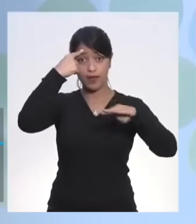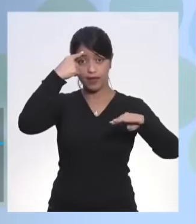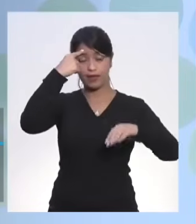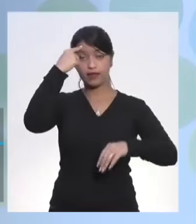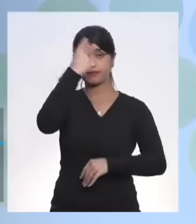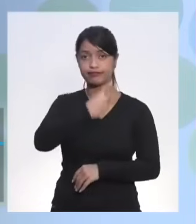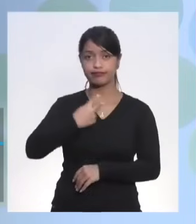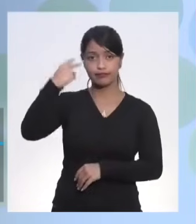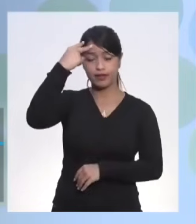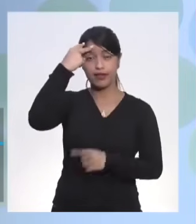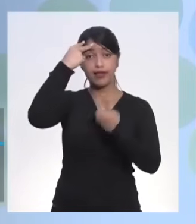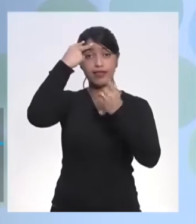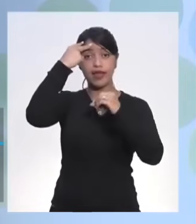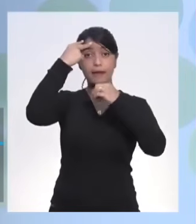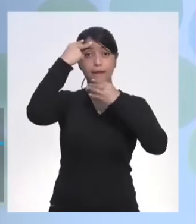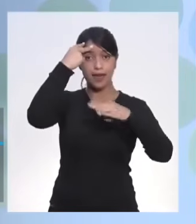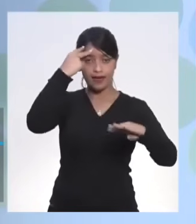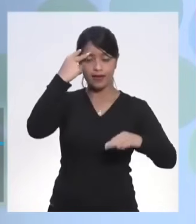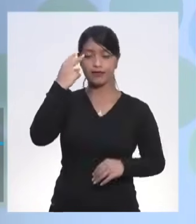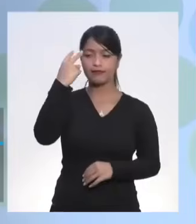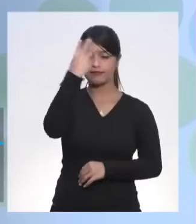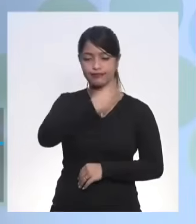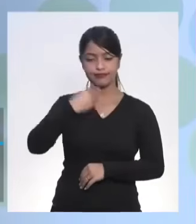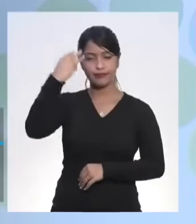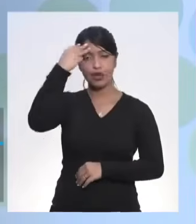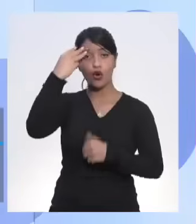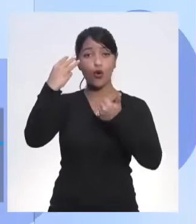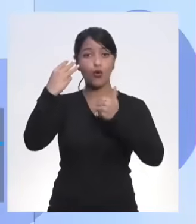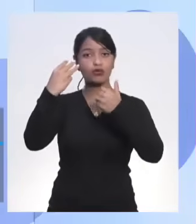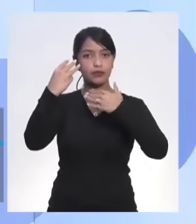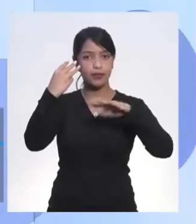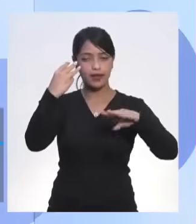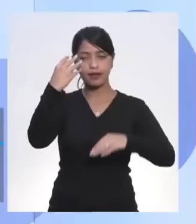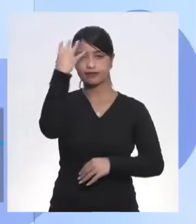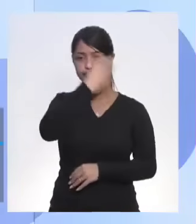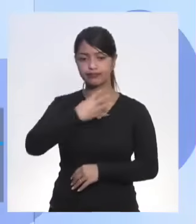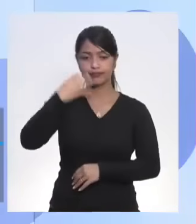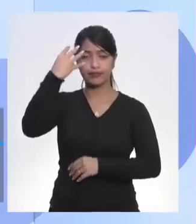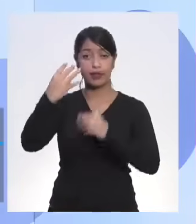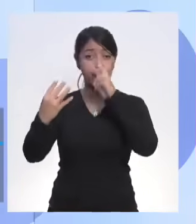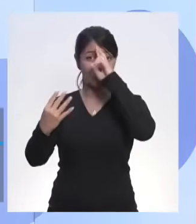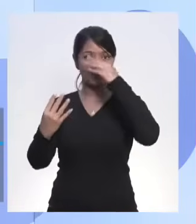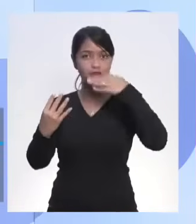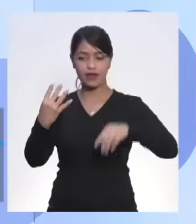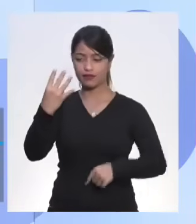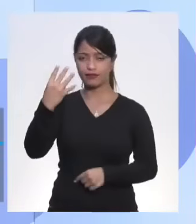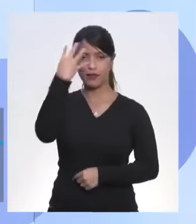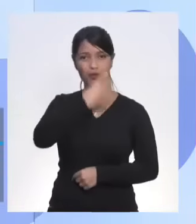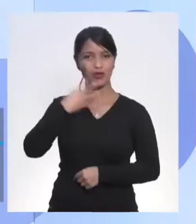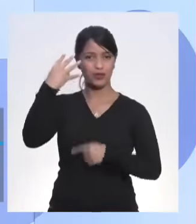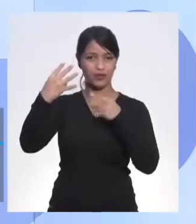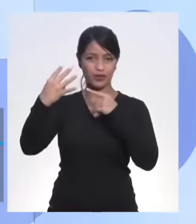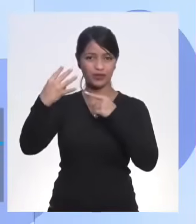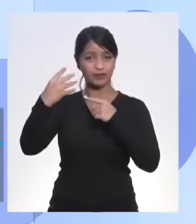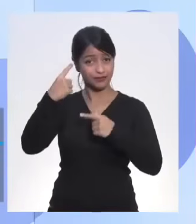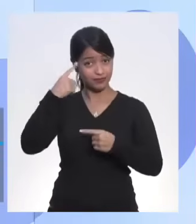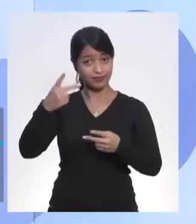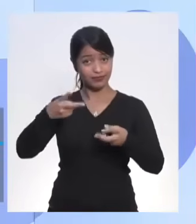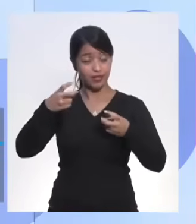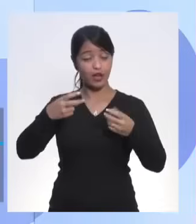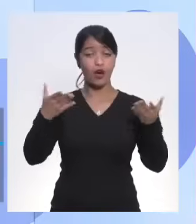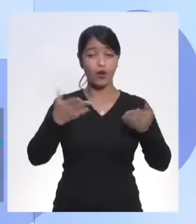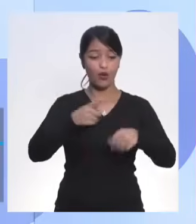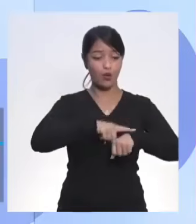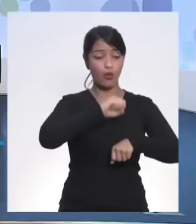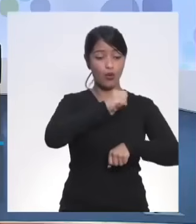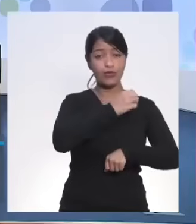11h30, 12h30. 4 horas. Exatamente. O intervalo que nós temos daqui até o horário do almoço, 12h30, são 4